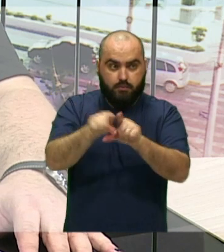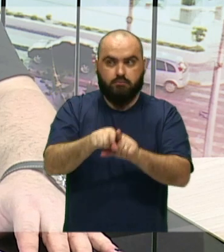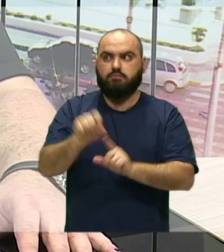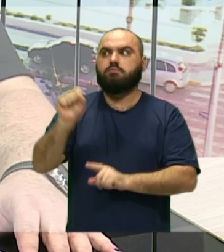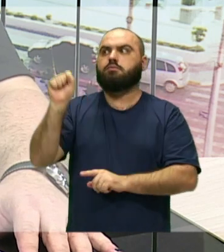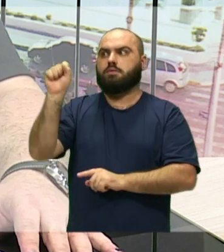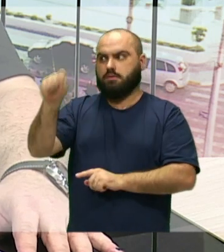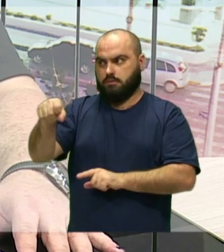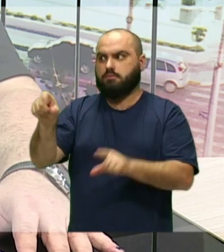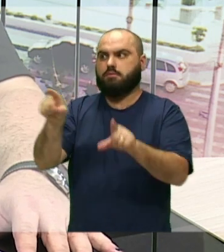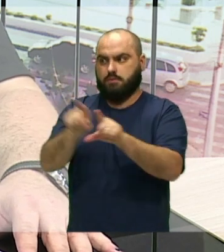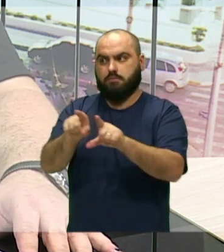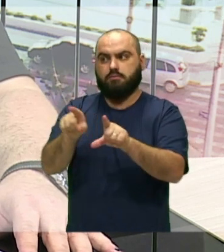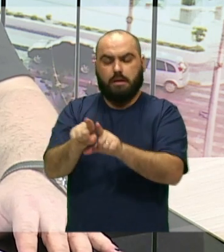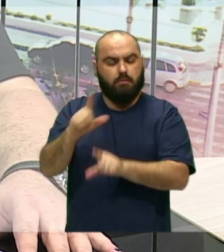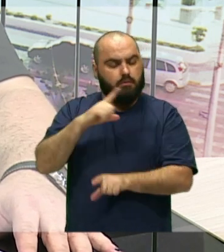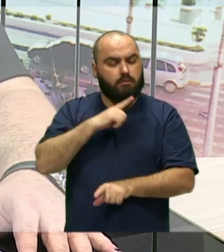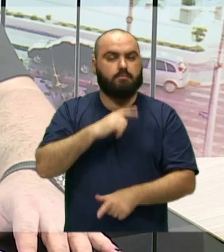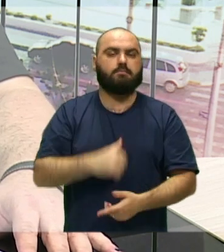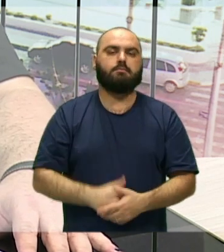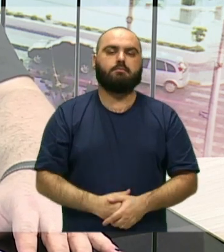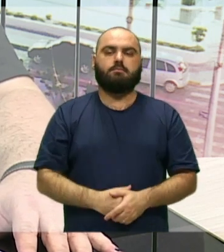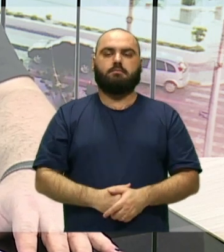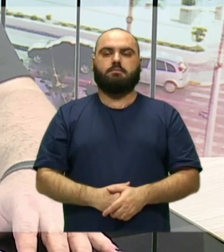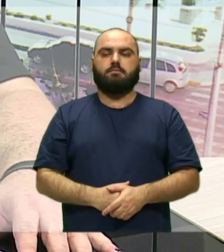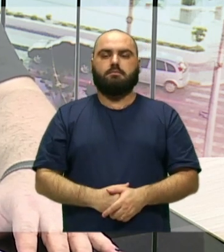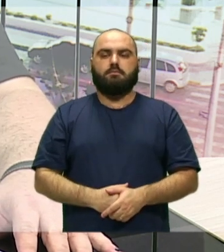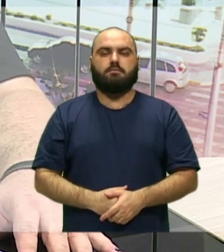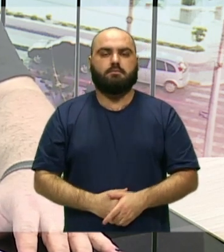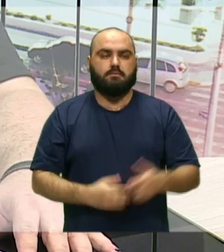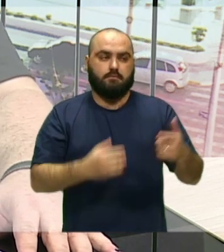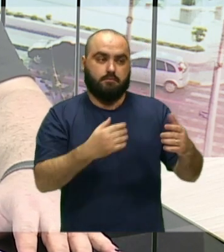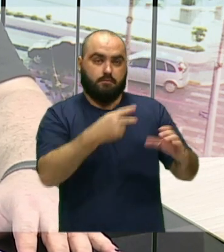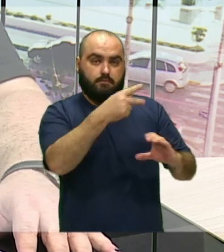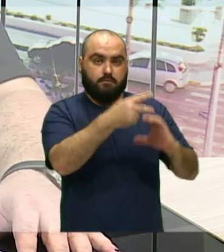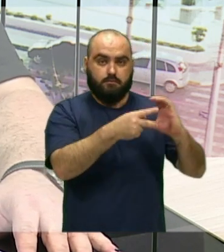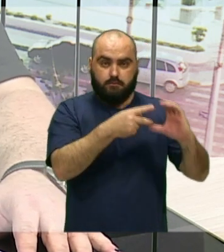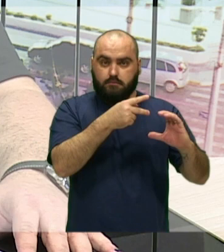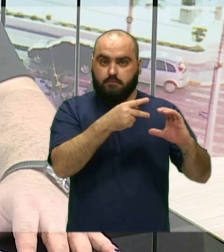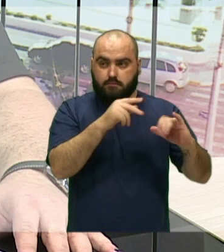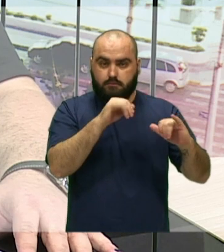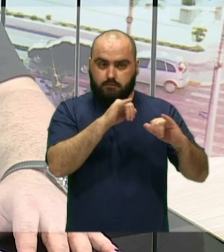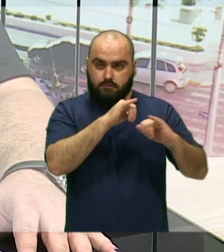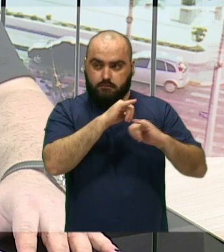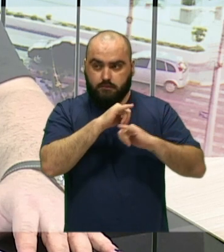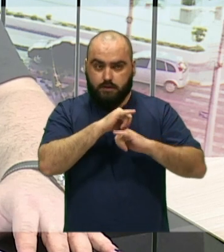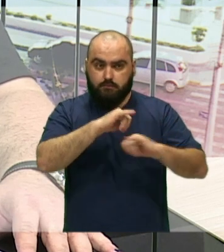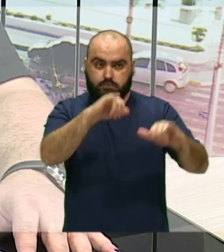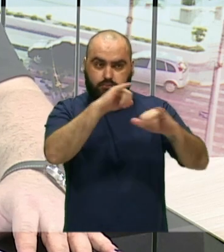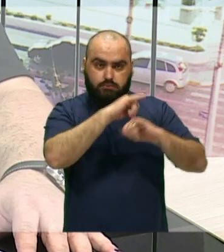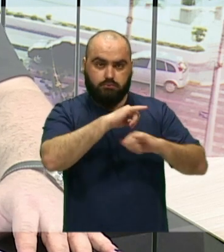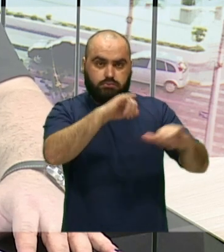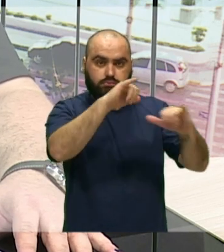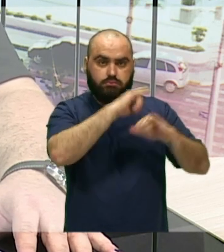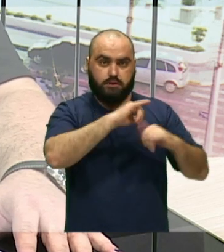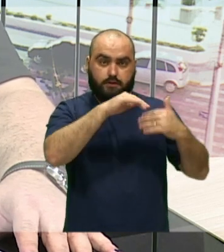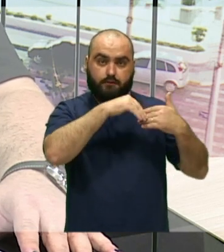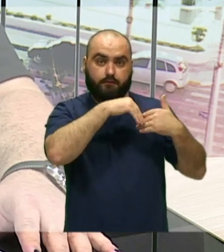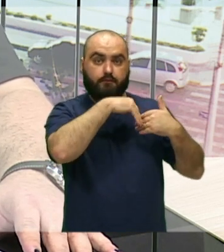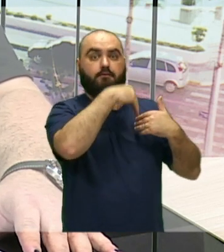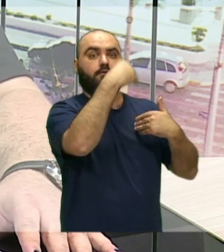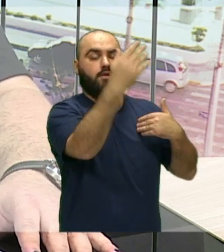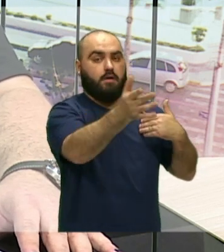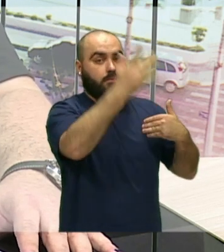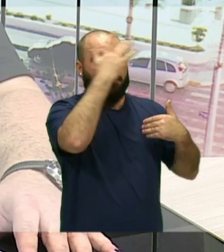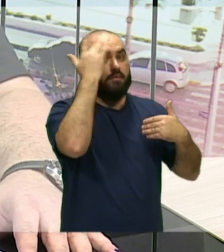eh a gente fez uma tarefa conjunta entre a câmara eh divulgando essas campanhas para fora né para as